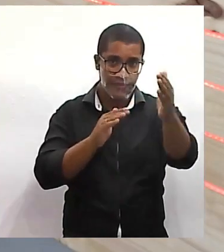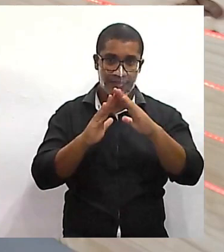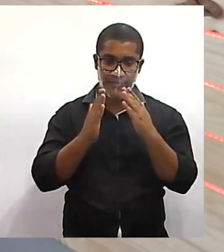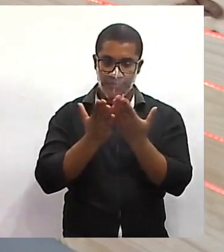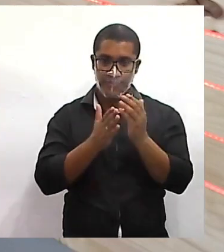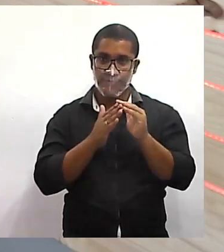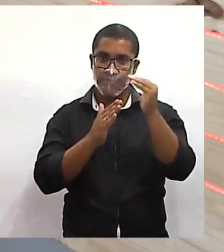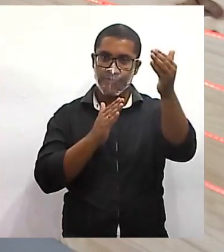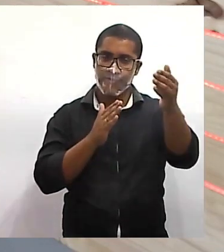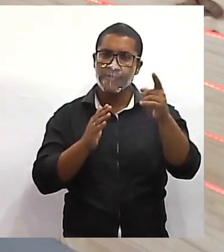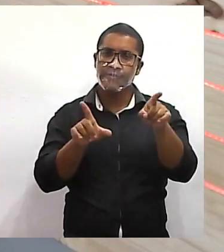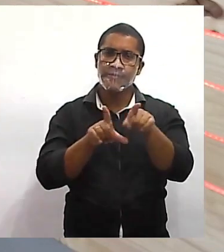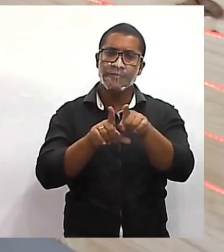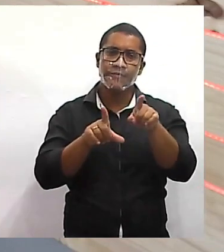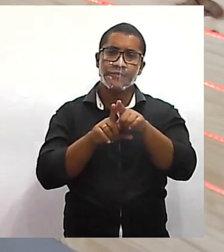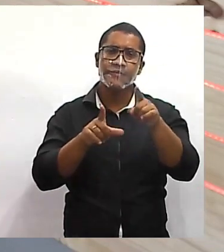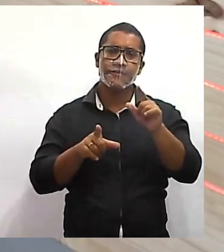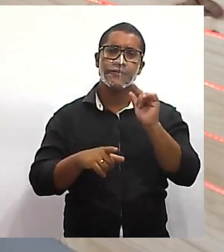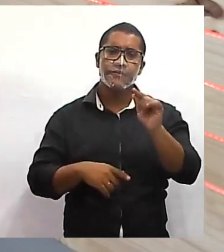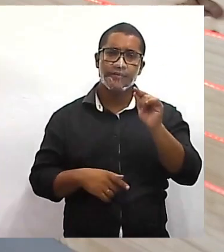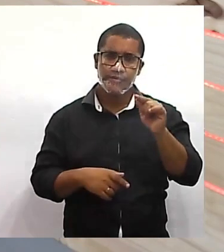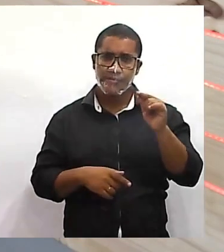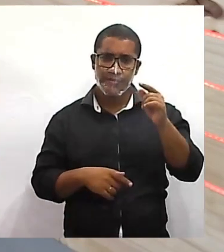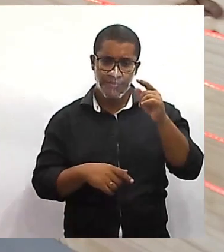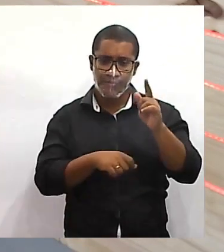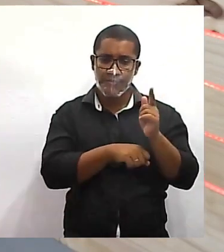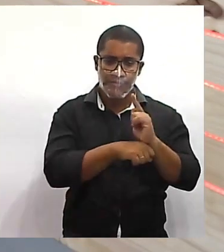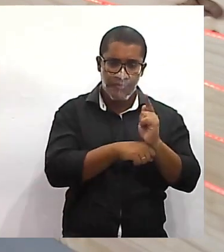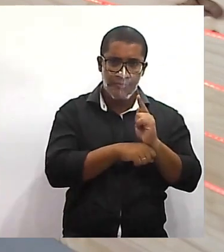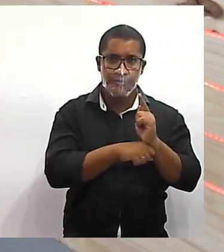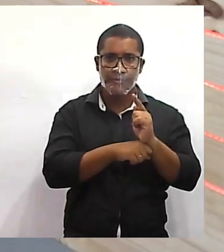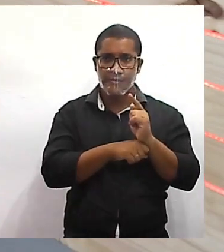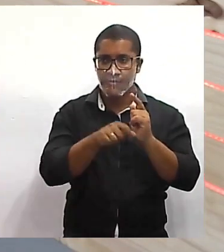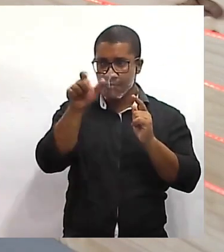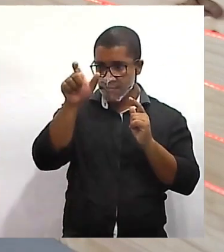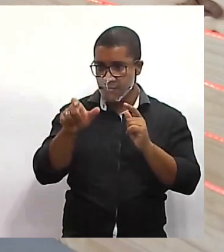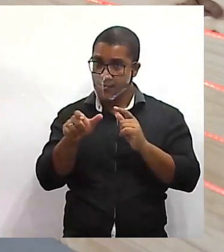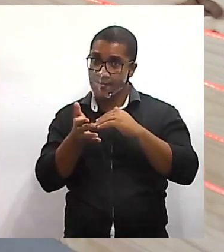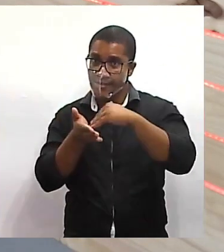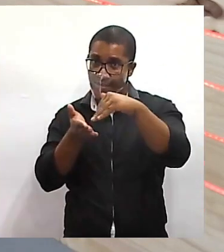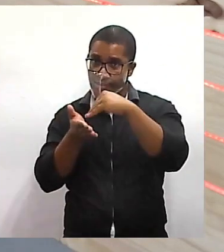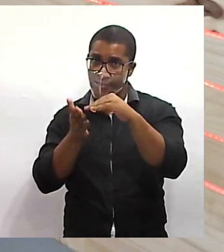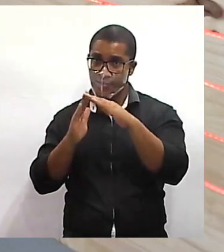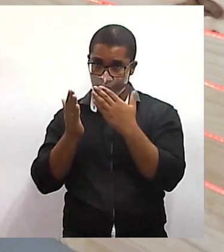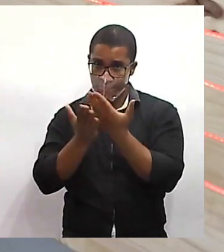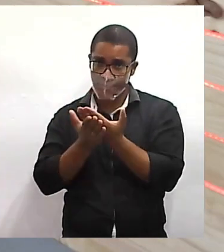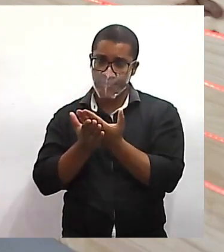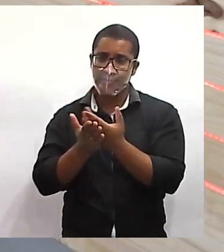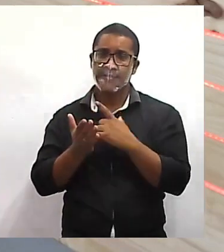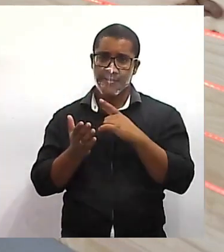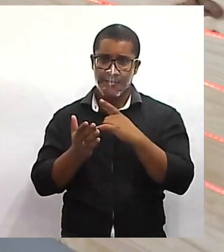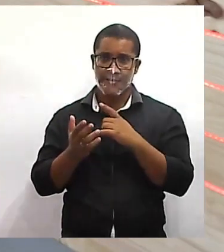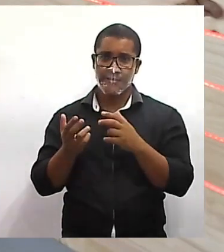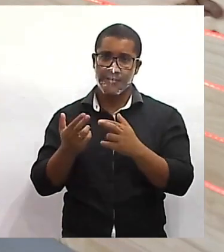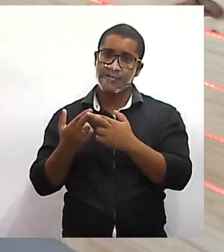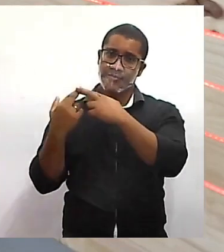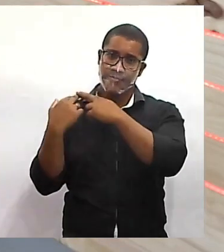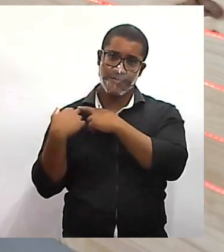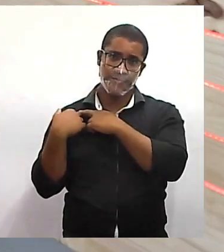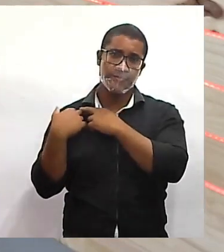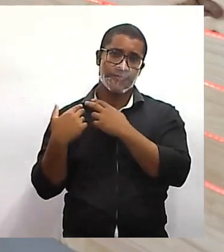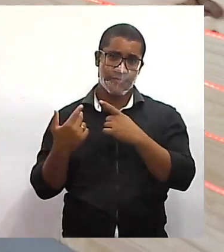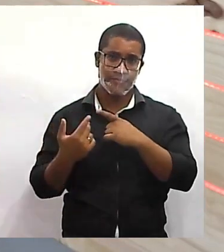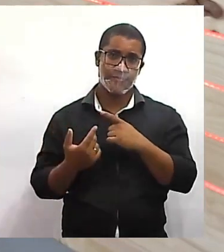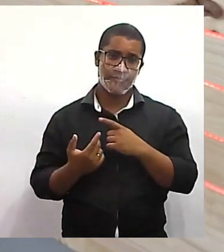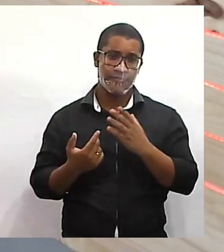tudo, também o gestor e o secretário escolar recebem autoridades, né?